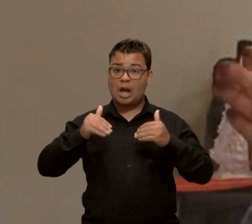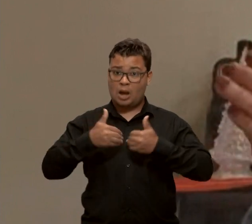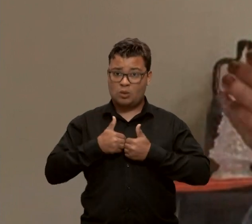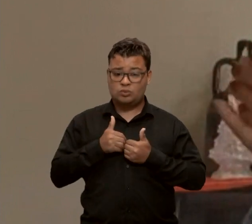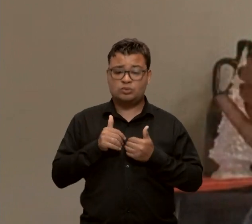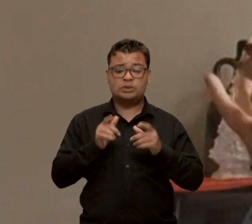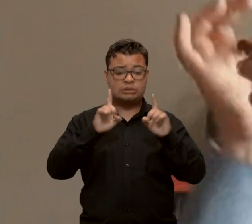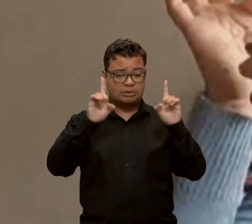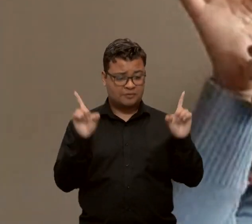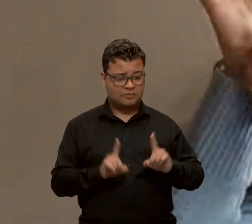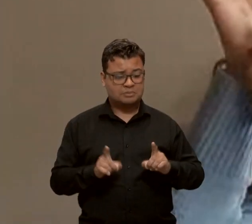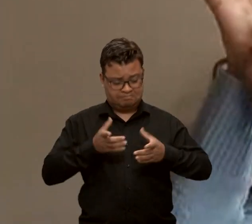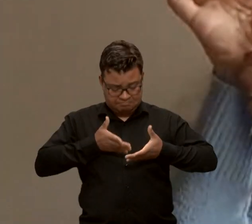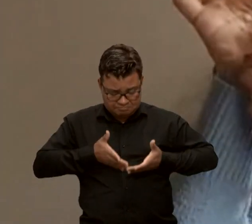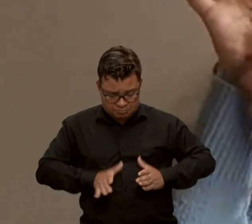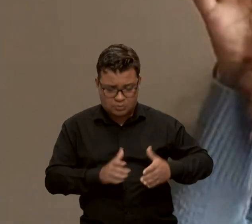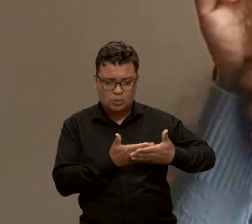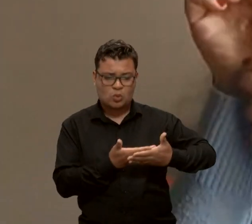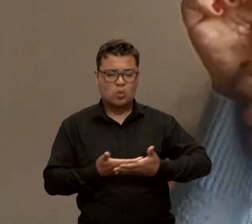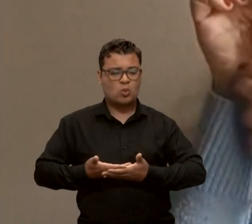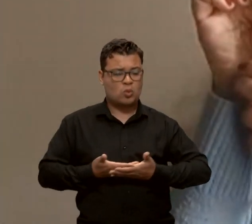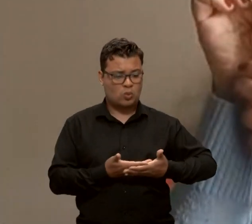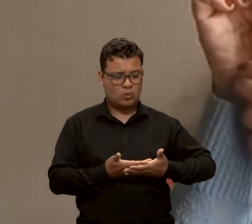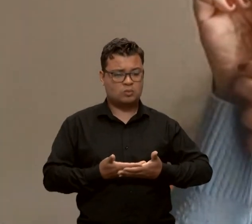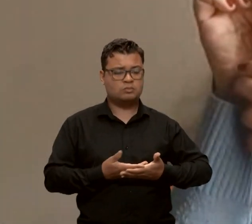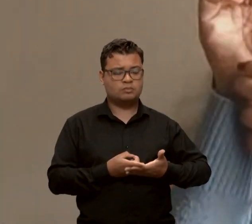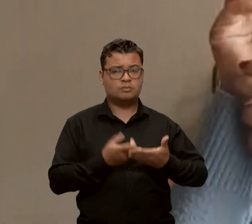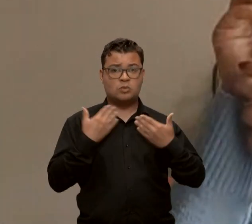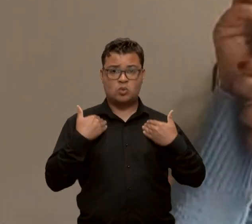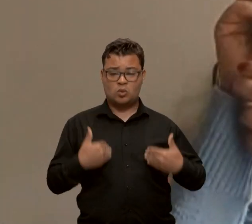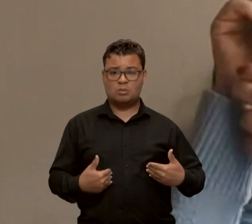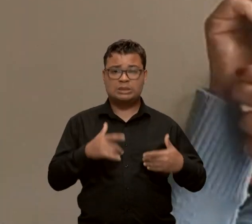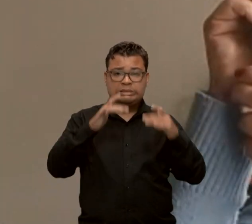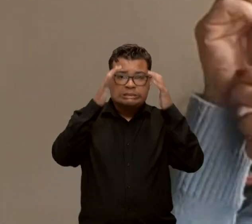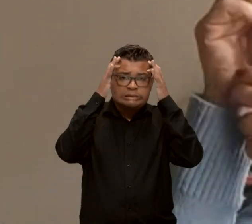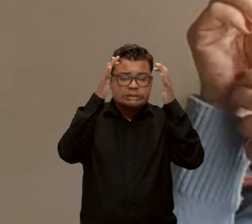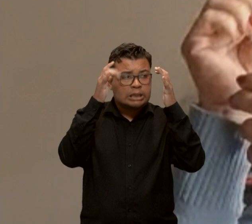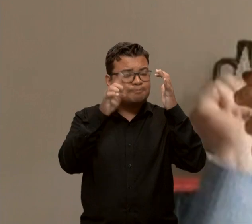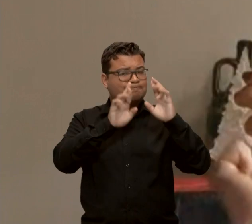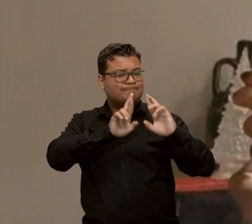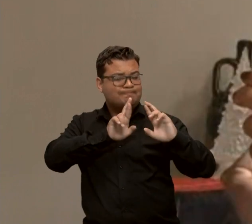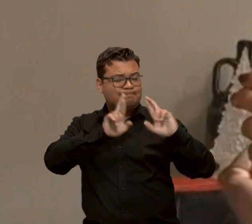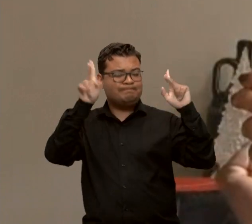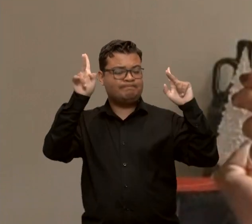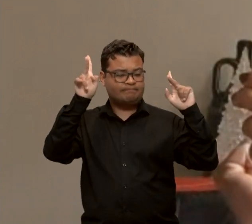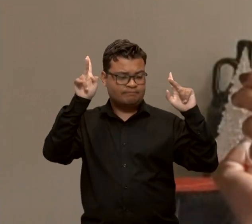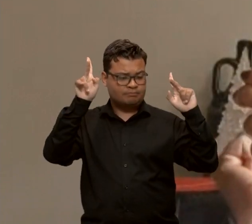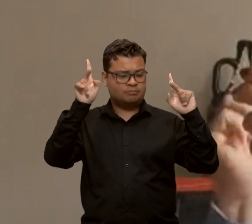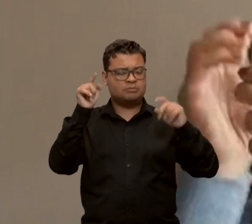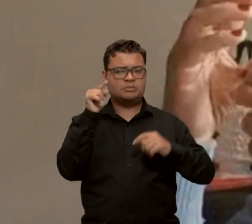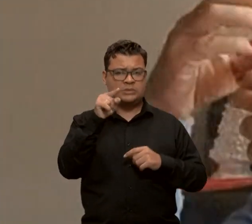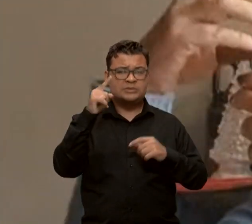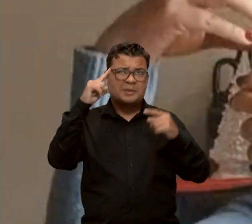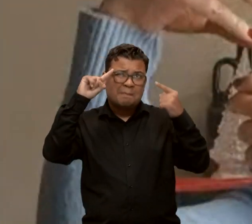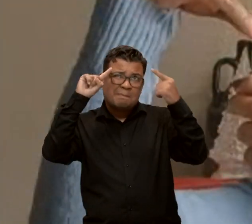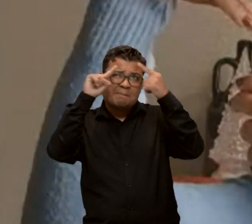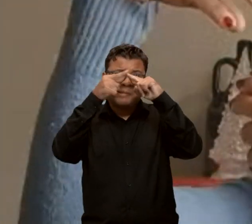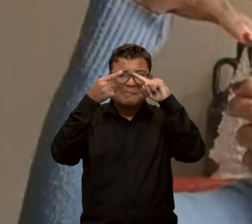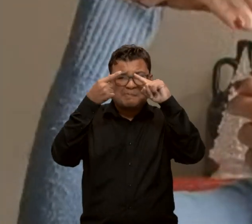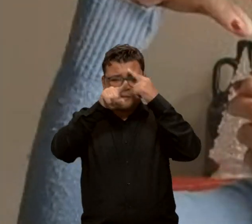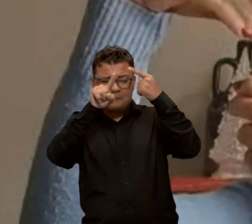desse corpo aqui, com esse cérebro atípico, com conexões mais dificultosas, ou